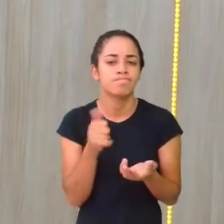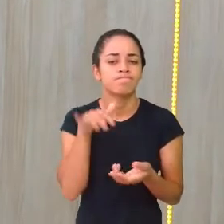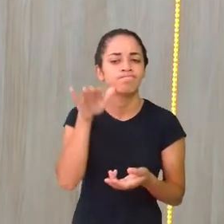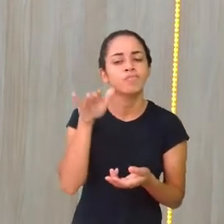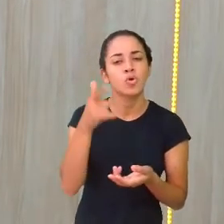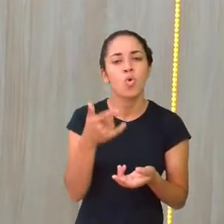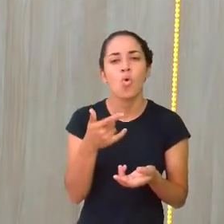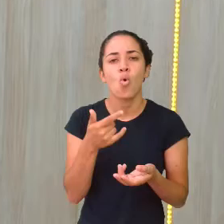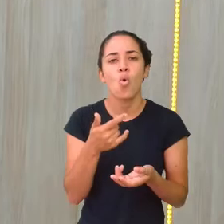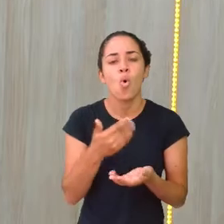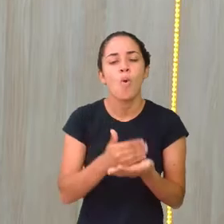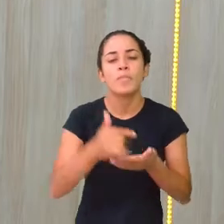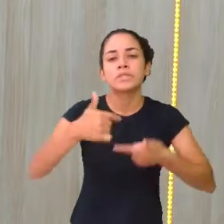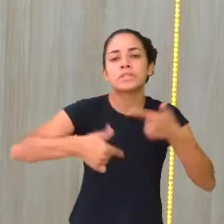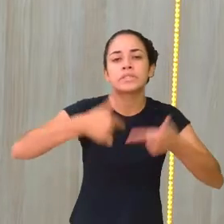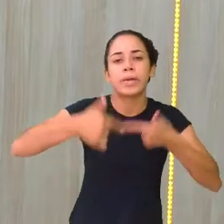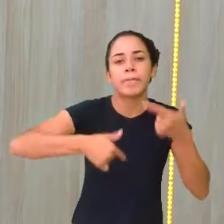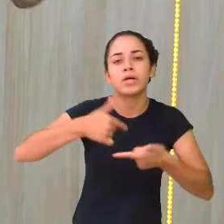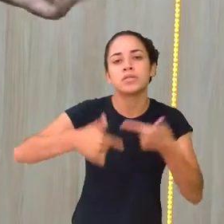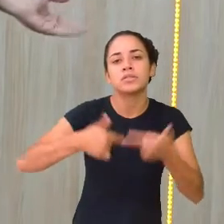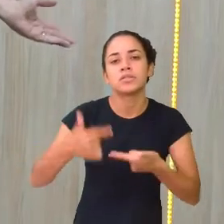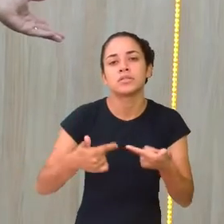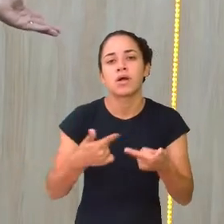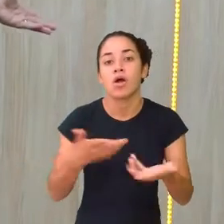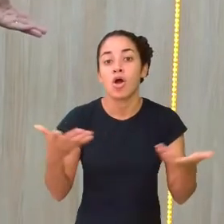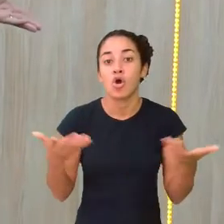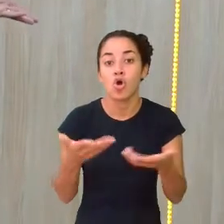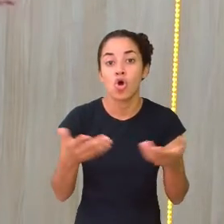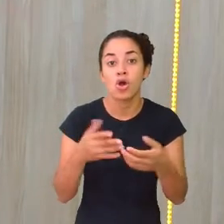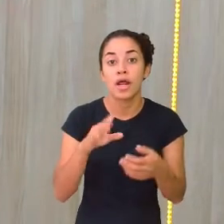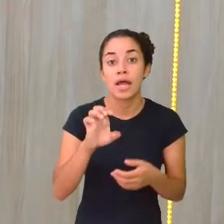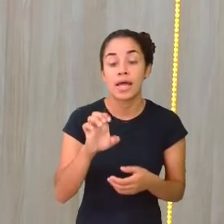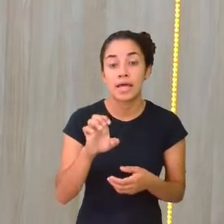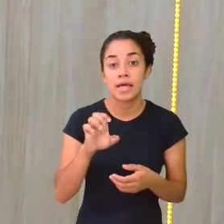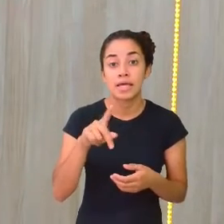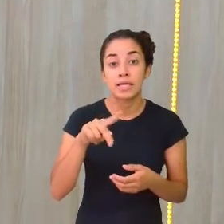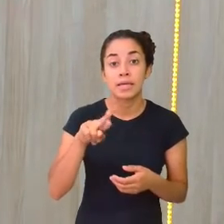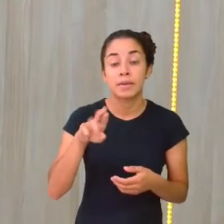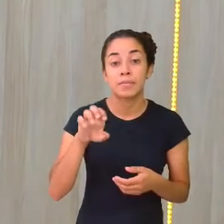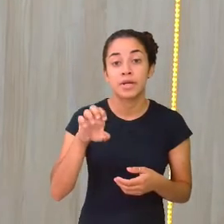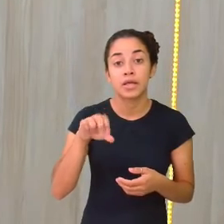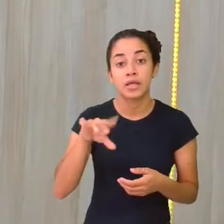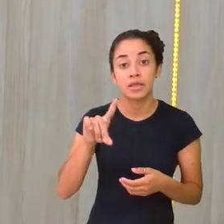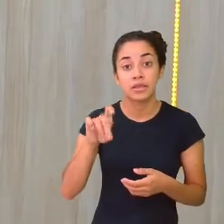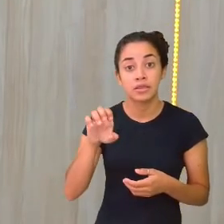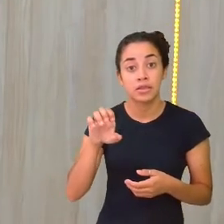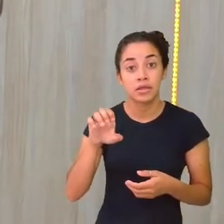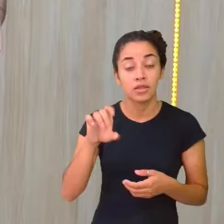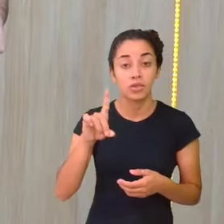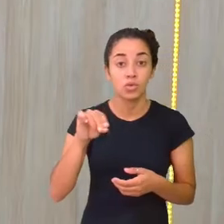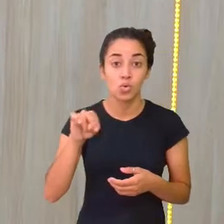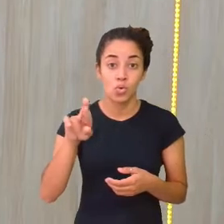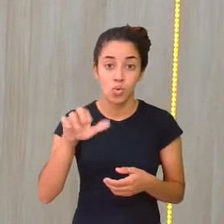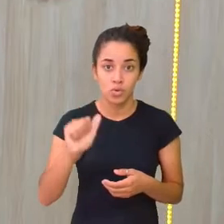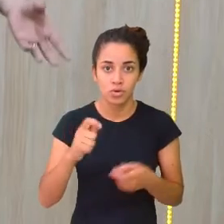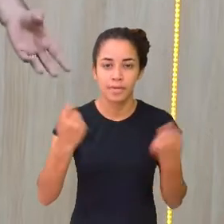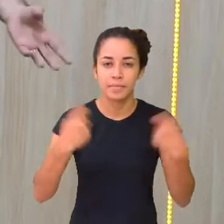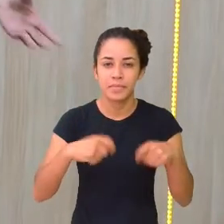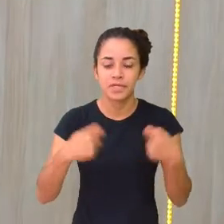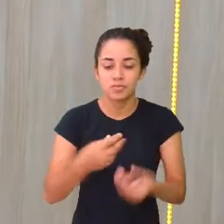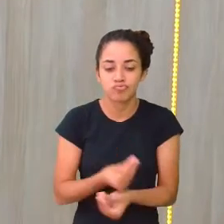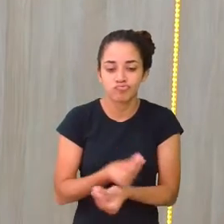coisa particular, né? Ela agora vai virar uma empreendedora. Aí ela precisa de divulgar o seu